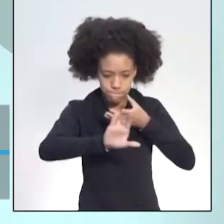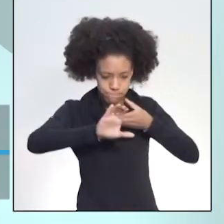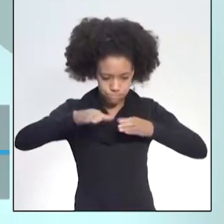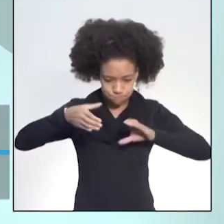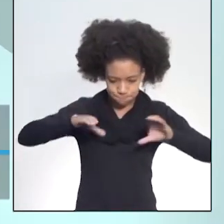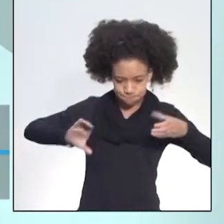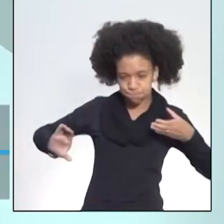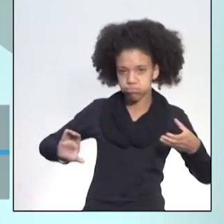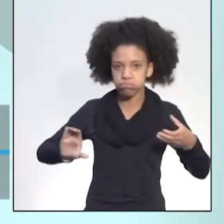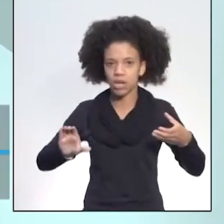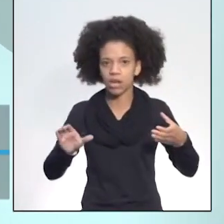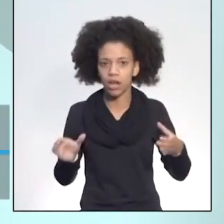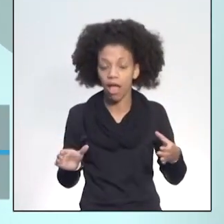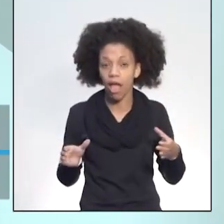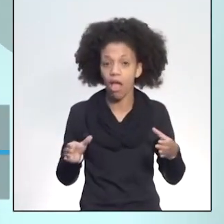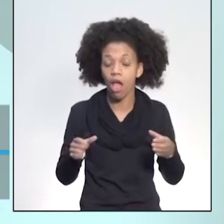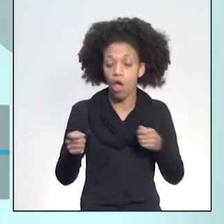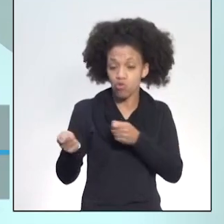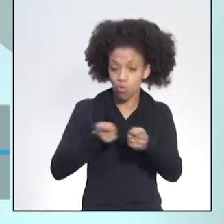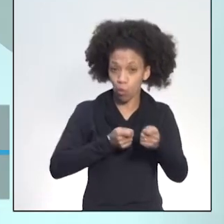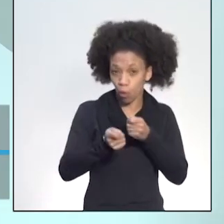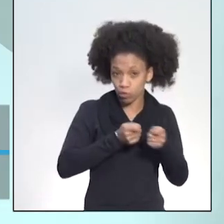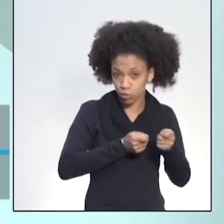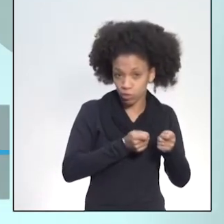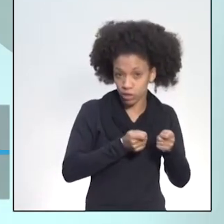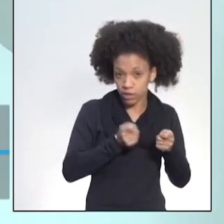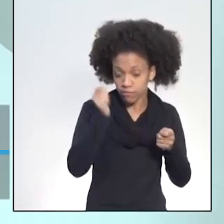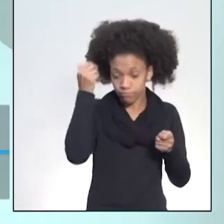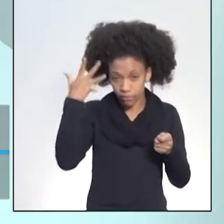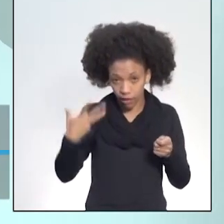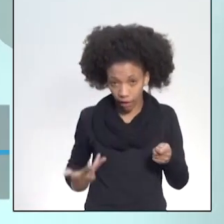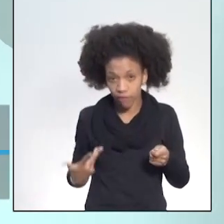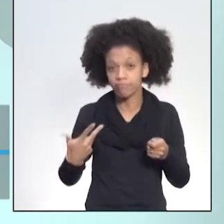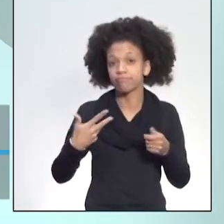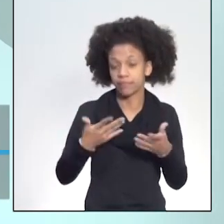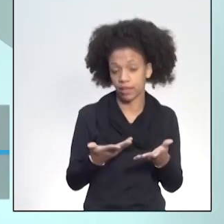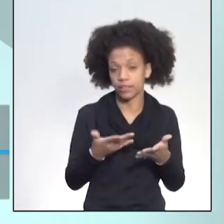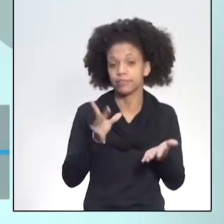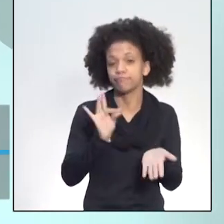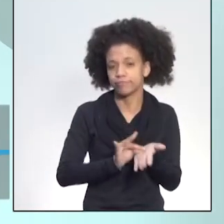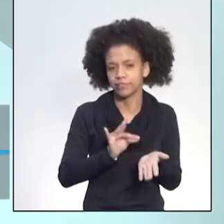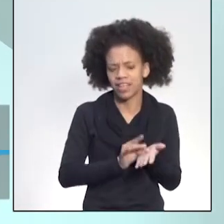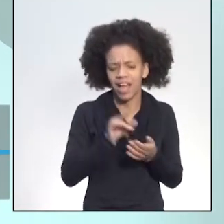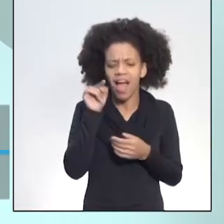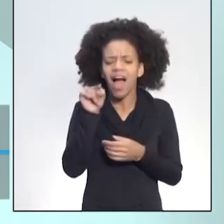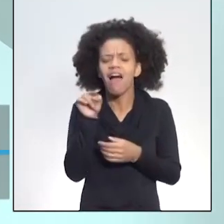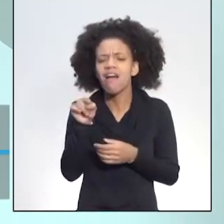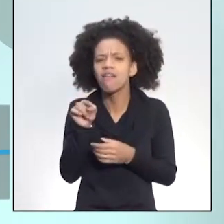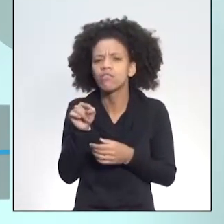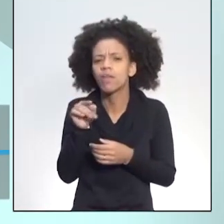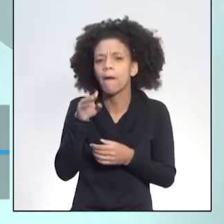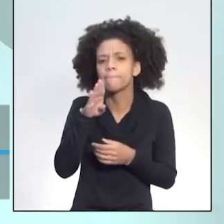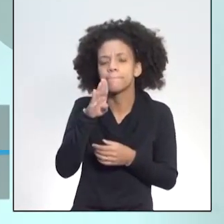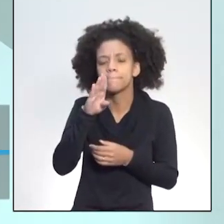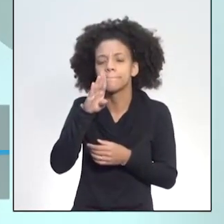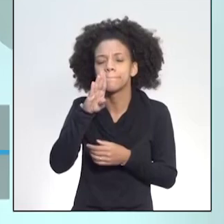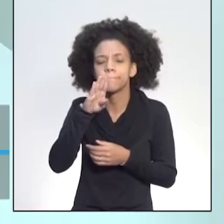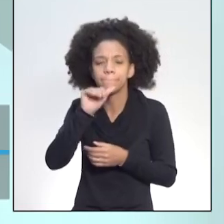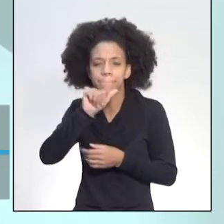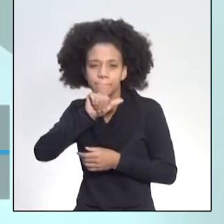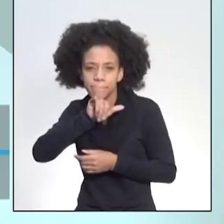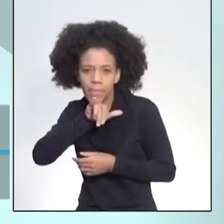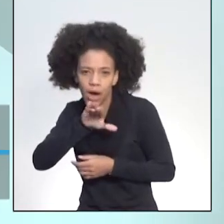dos territórios da Ásia e da África. E justamente ali na região dos Balcãs,